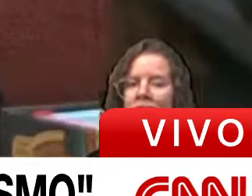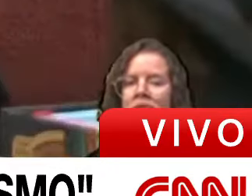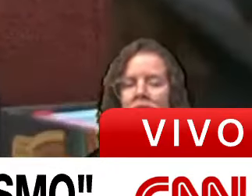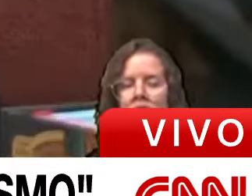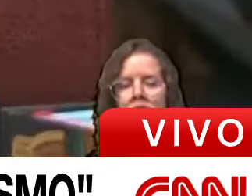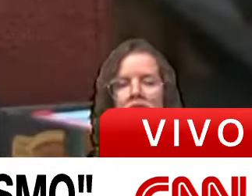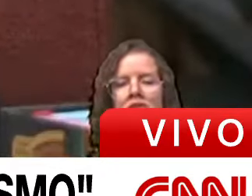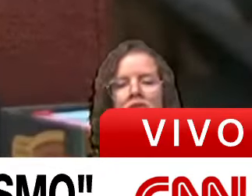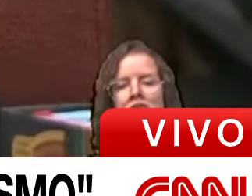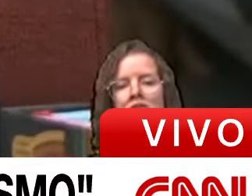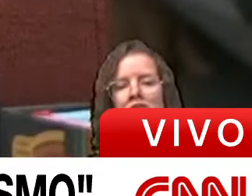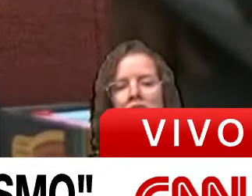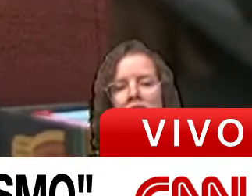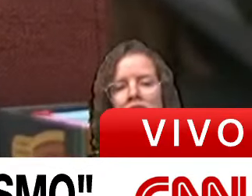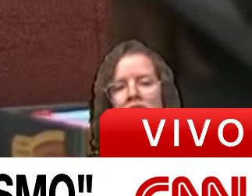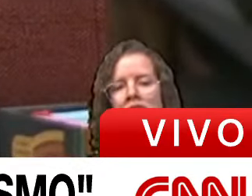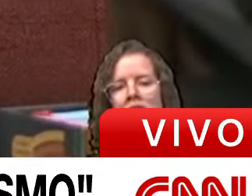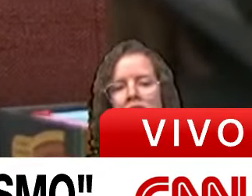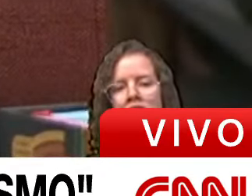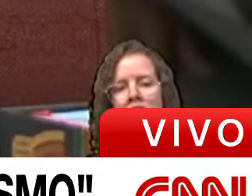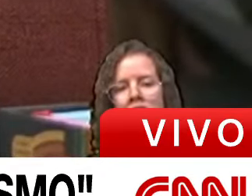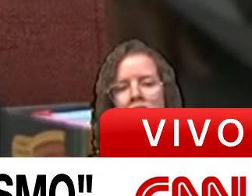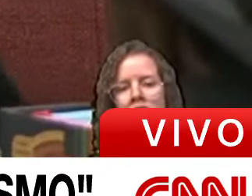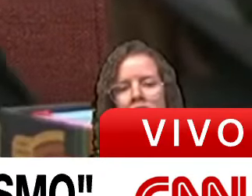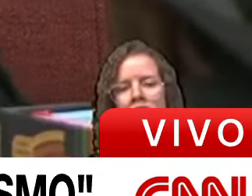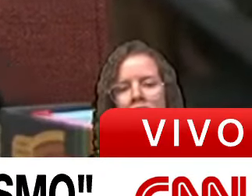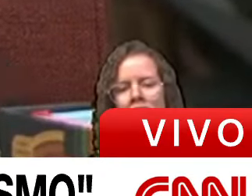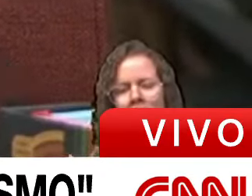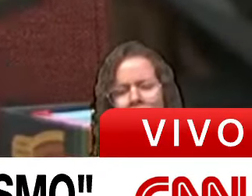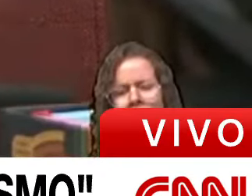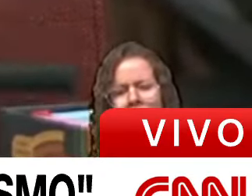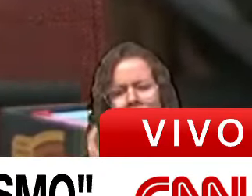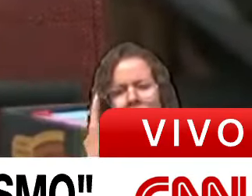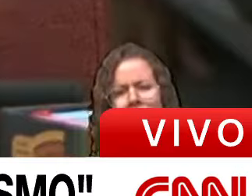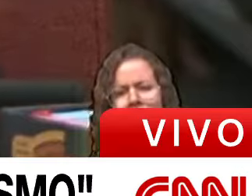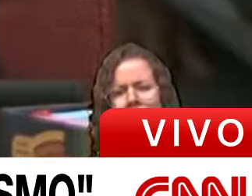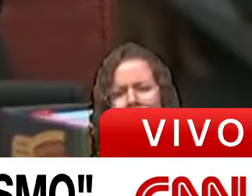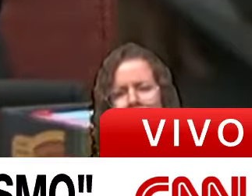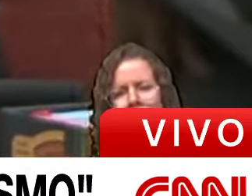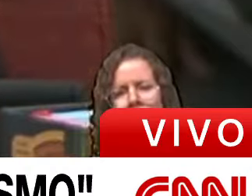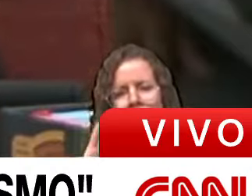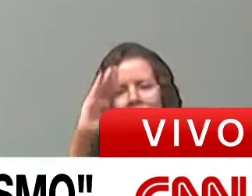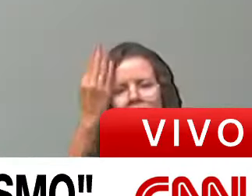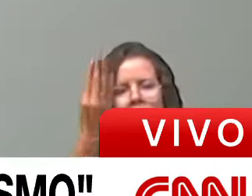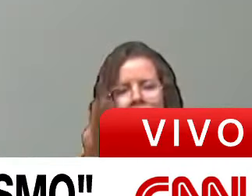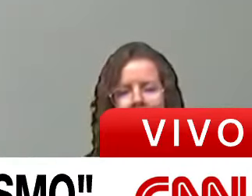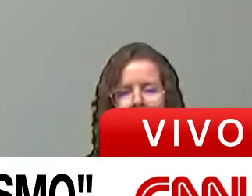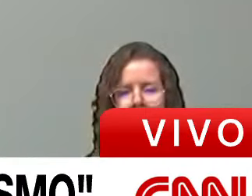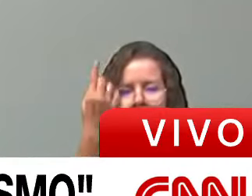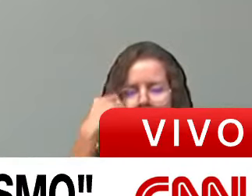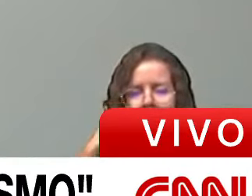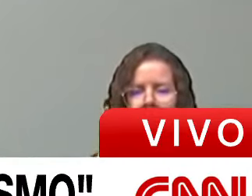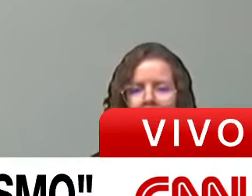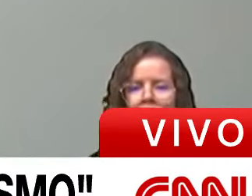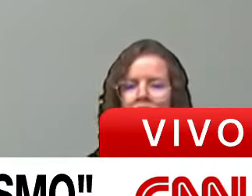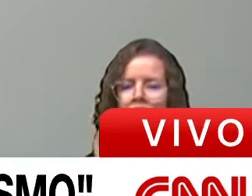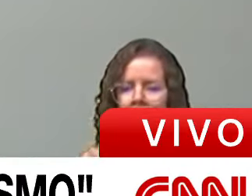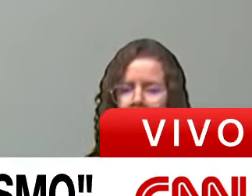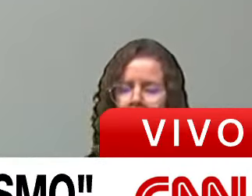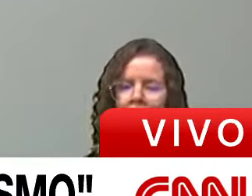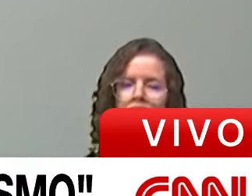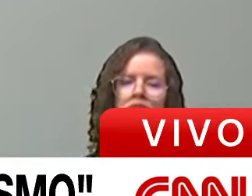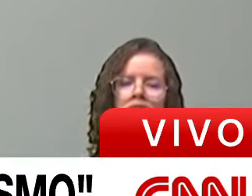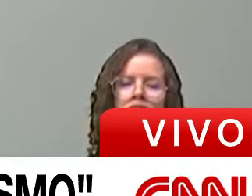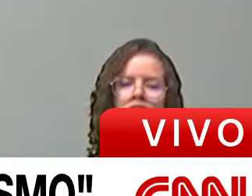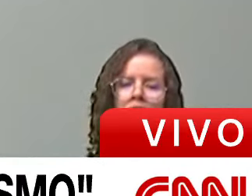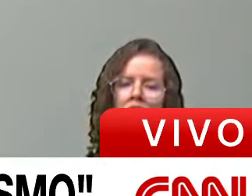se auto prender mandando alguém fazer isso uma falsificação vossa Excel sempre muito educada